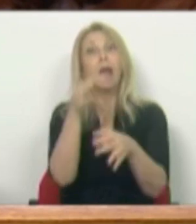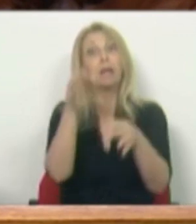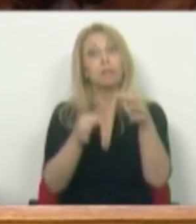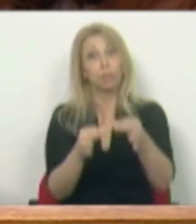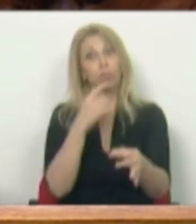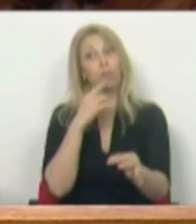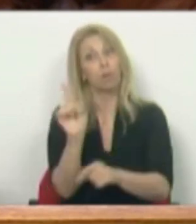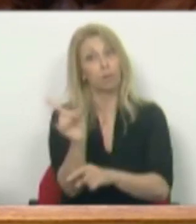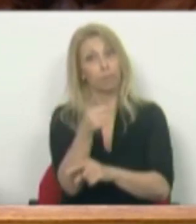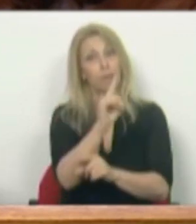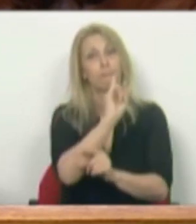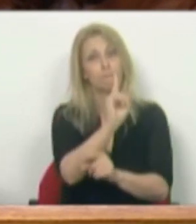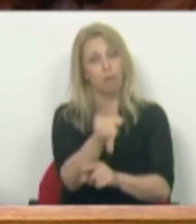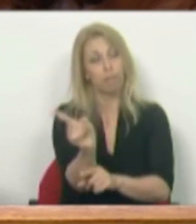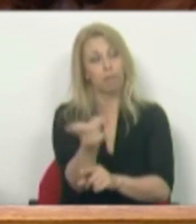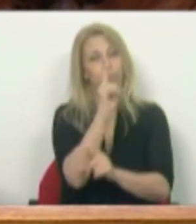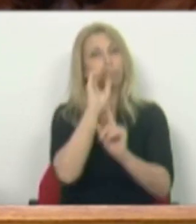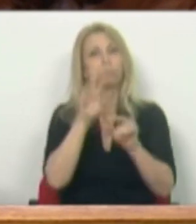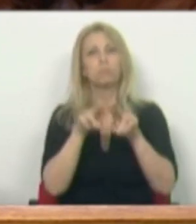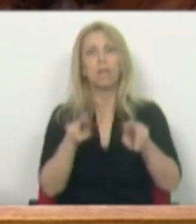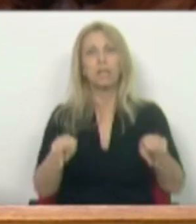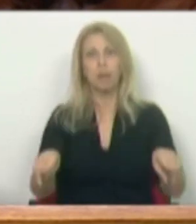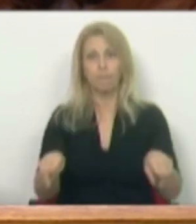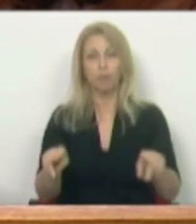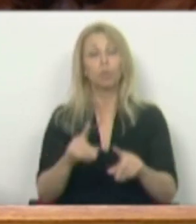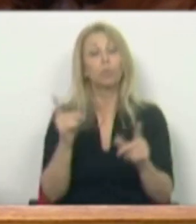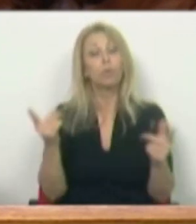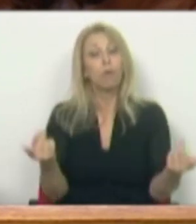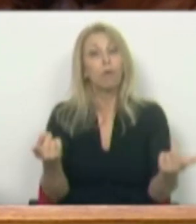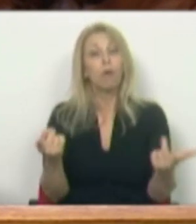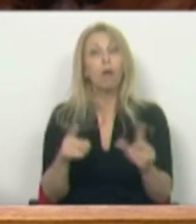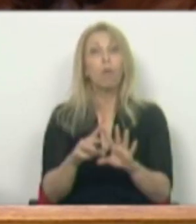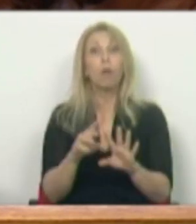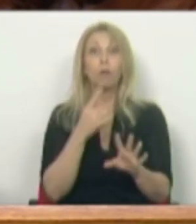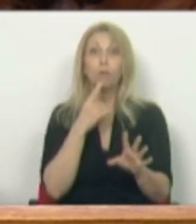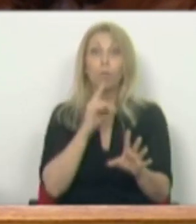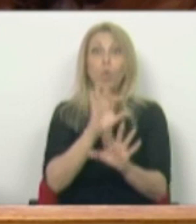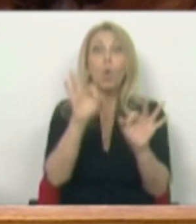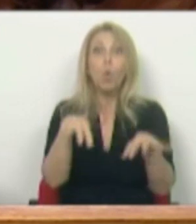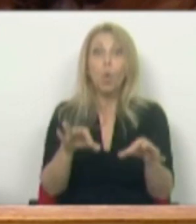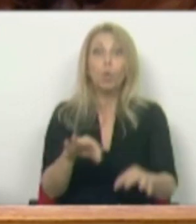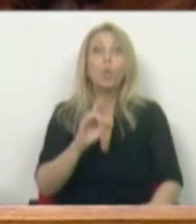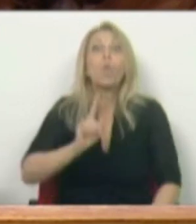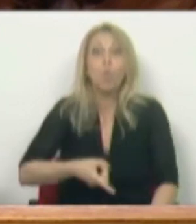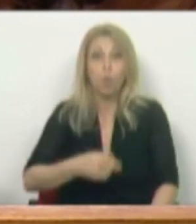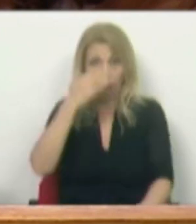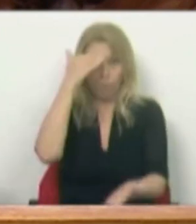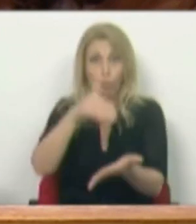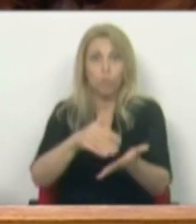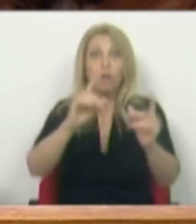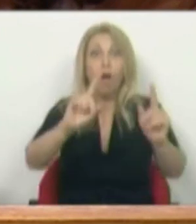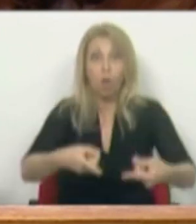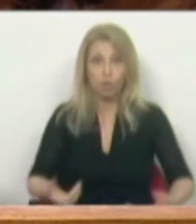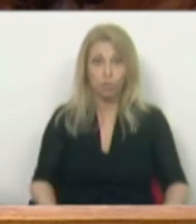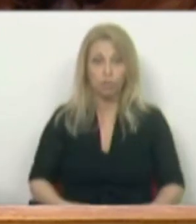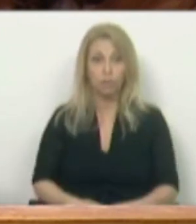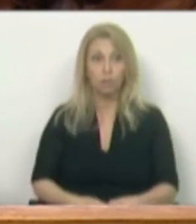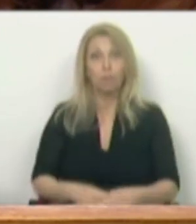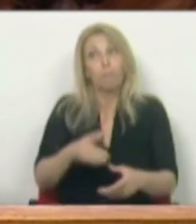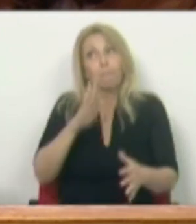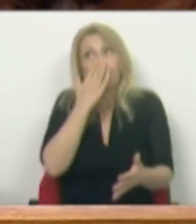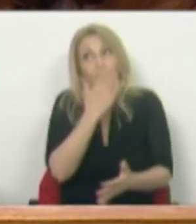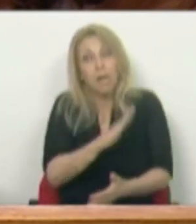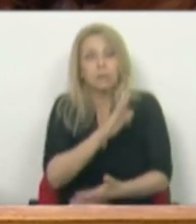sobre estes aspectos, o que concluo é aquilo que disse há pouco. Parece-nos que a proposta é, na generalidade,